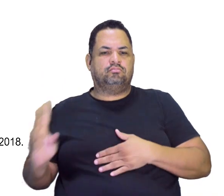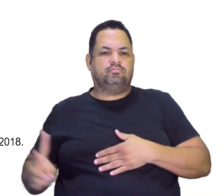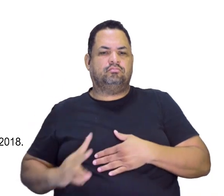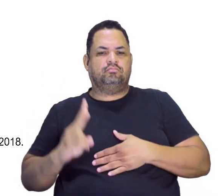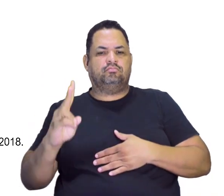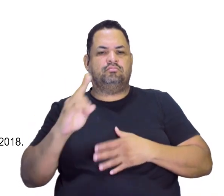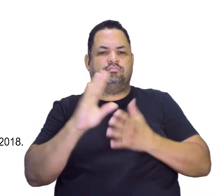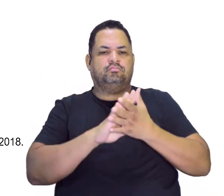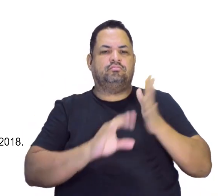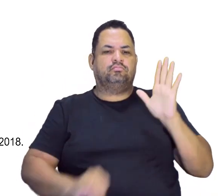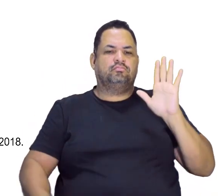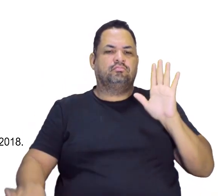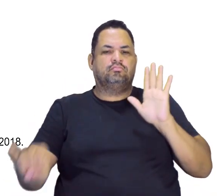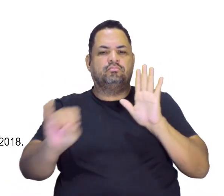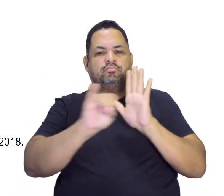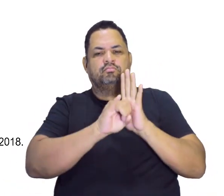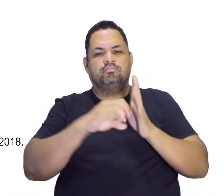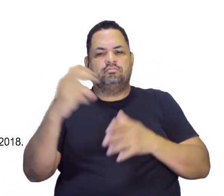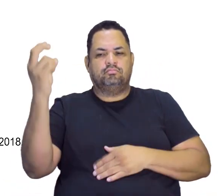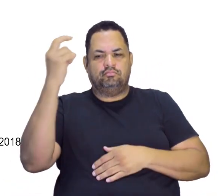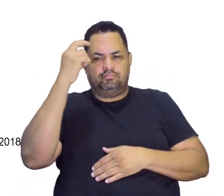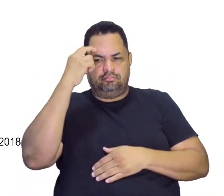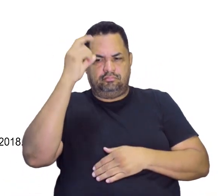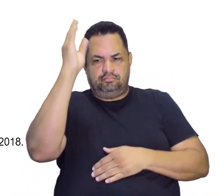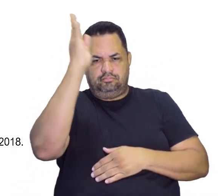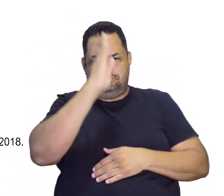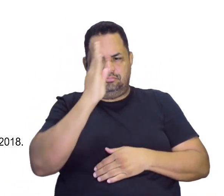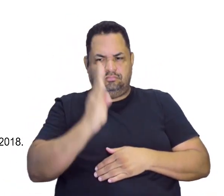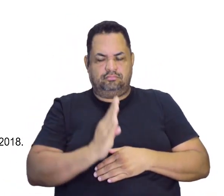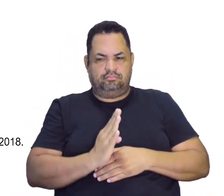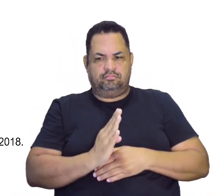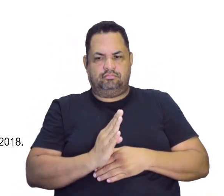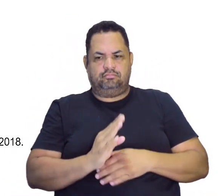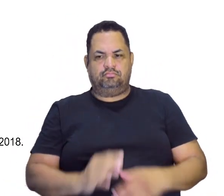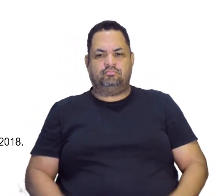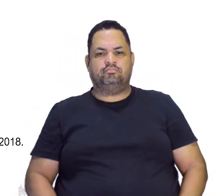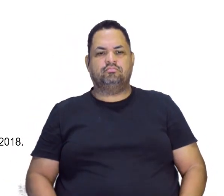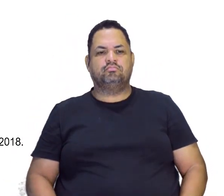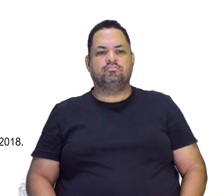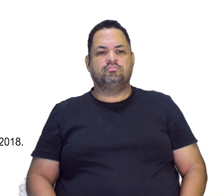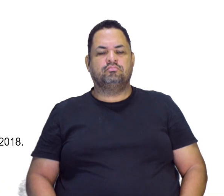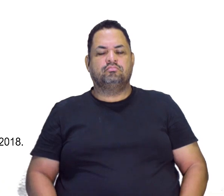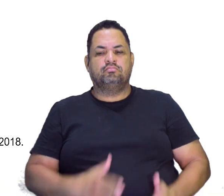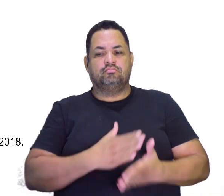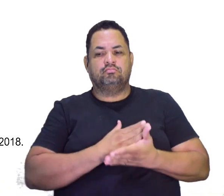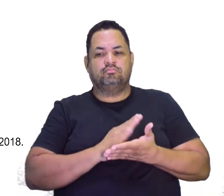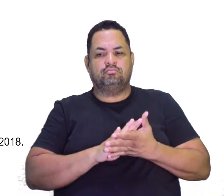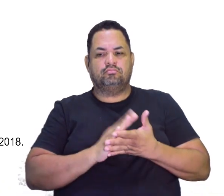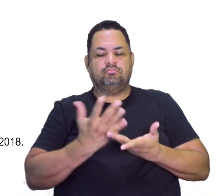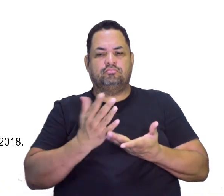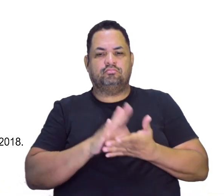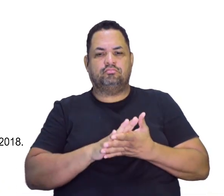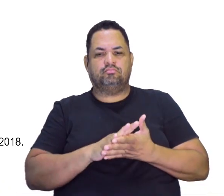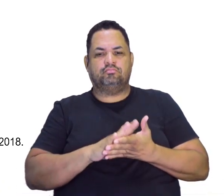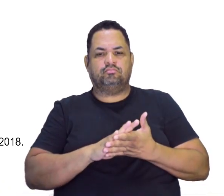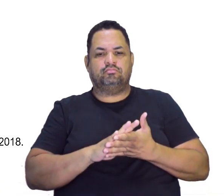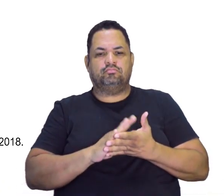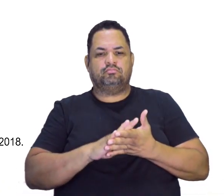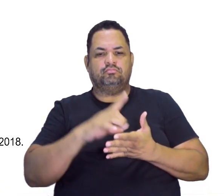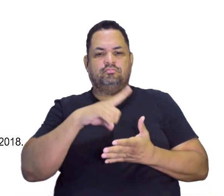valorização da identidade e cultura brasileira passou a se colocar brasilidade